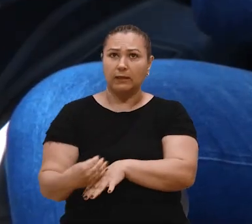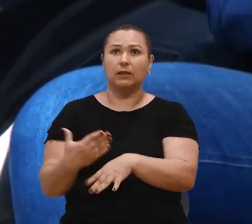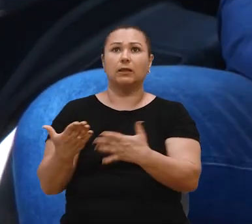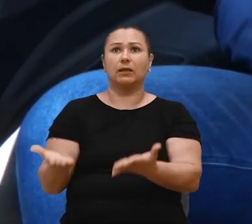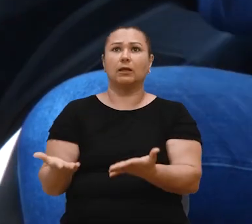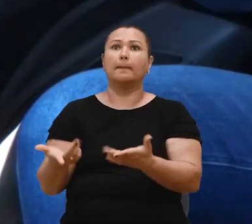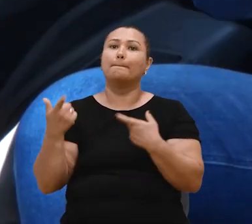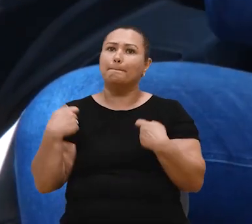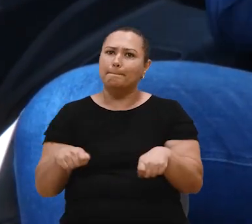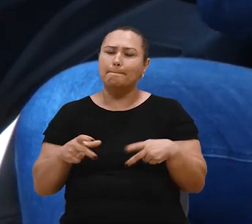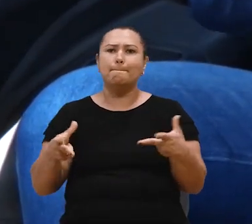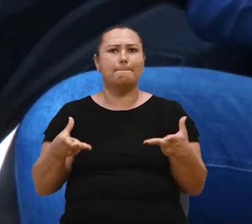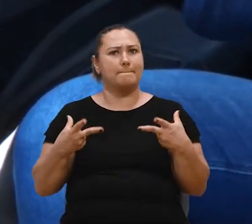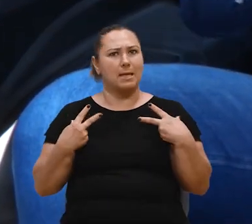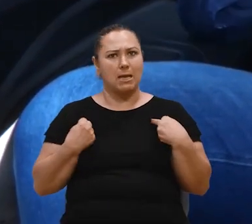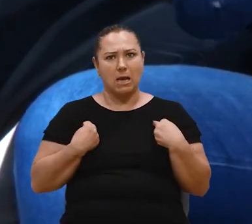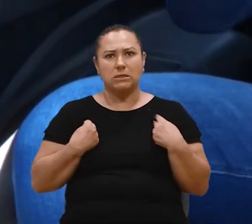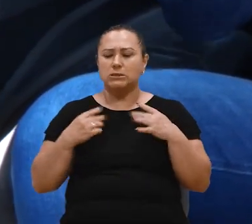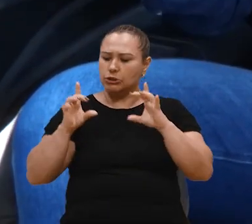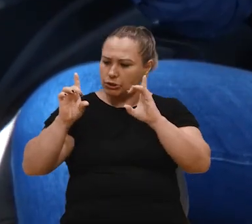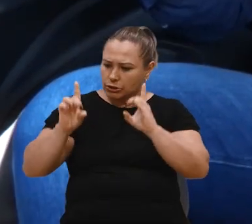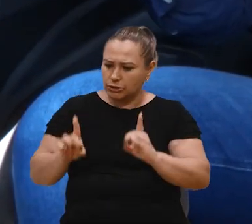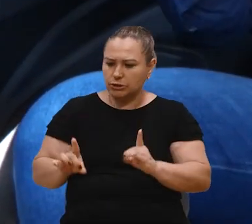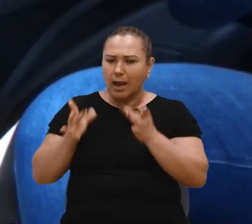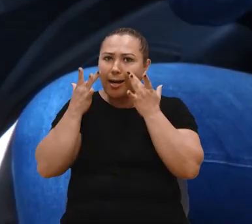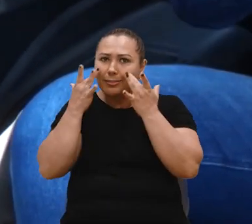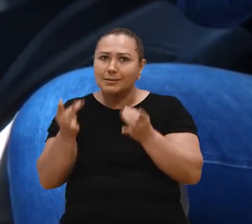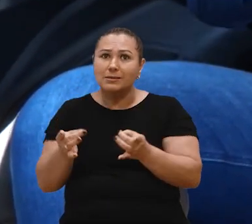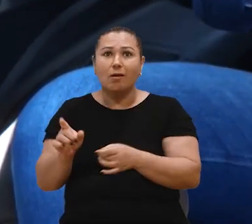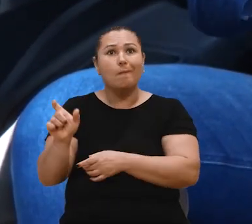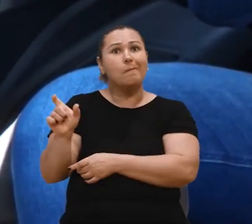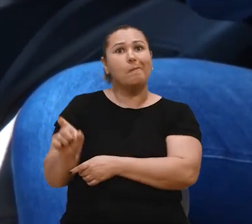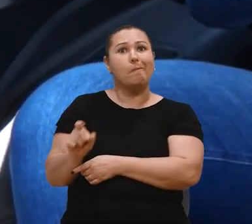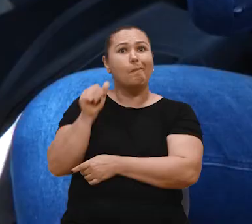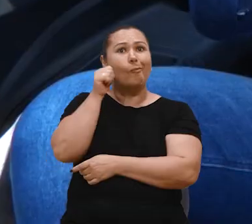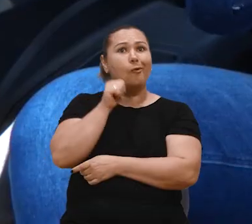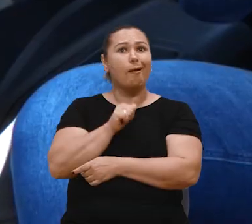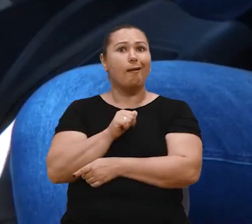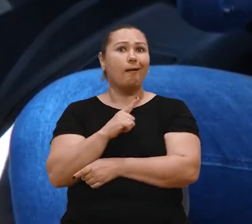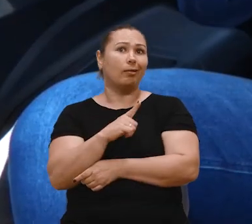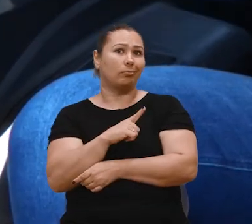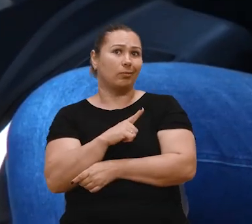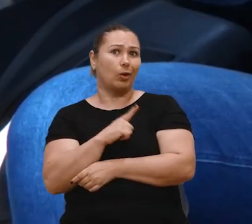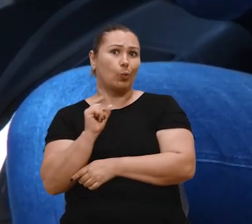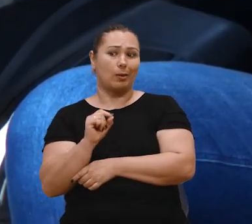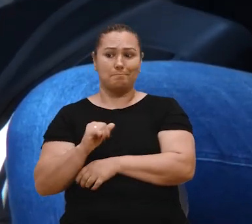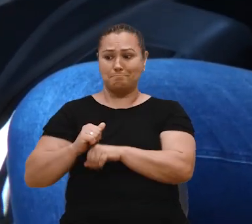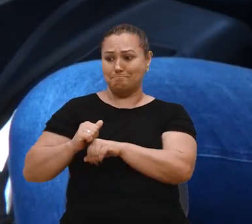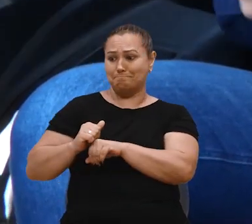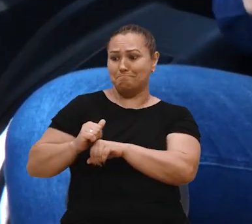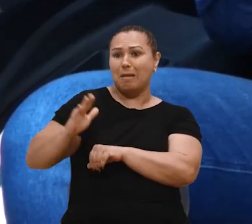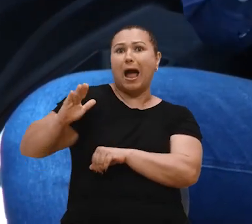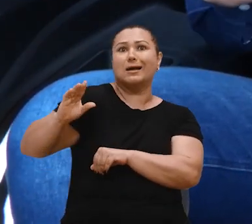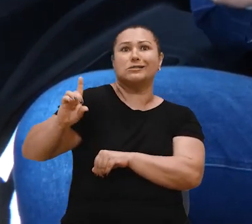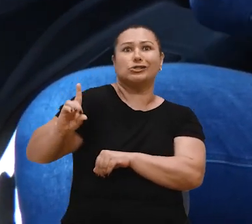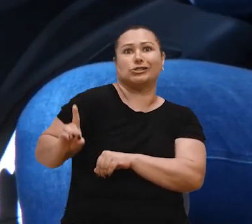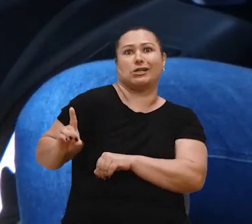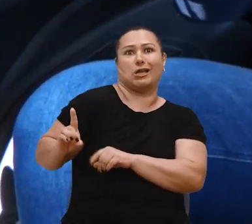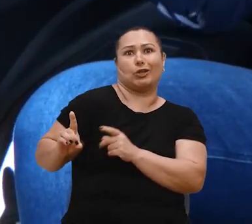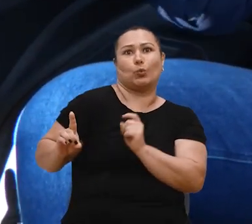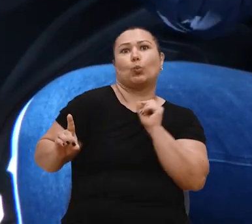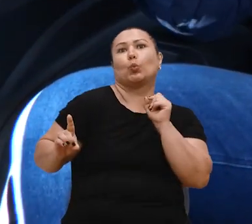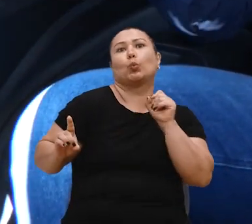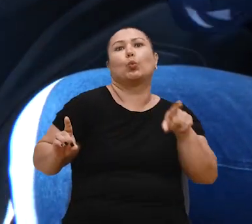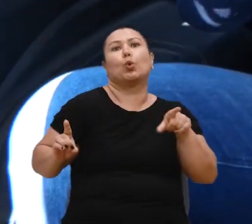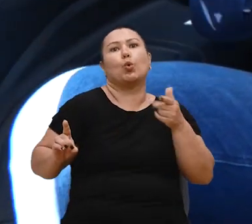ela tem e merece todo o direito e atenção. O que ela não pode é ter mais direitos do que o homem. Isso não